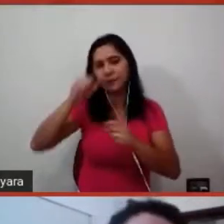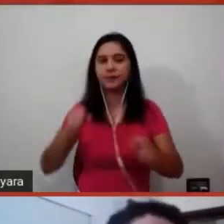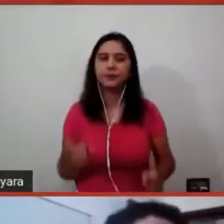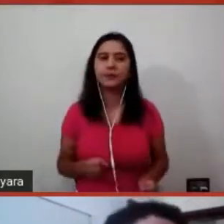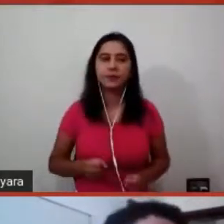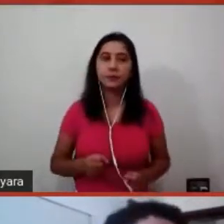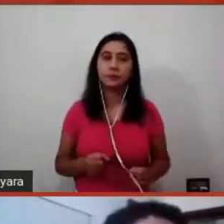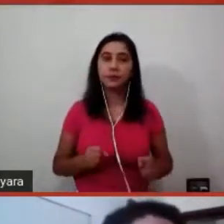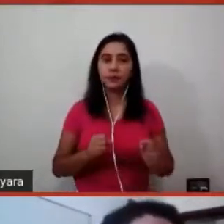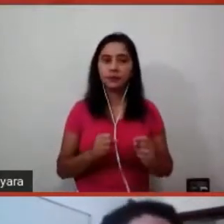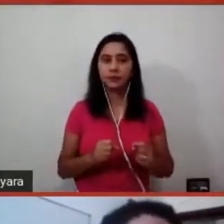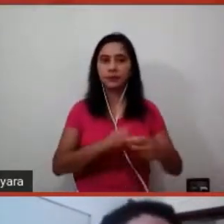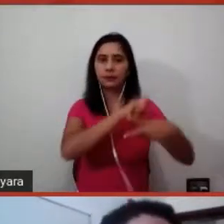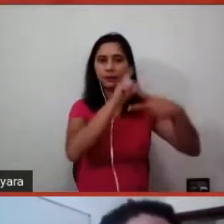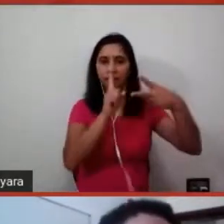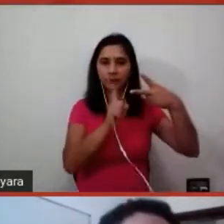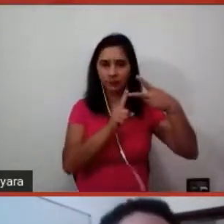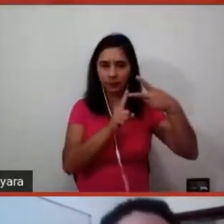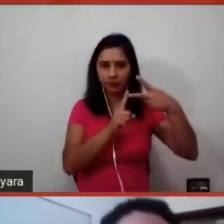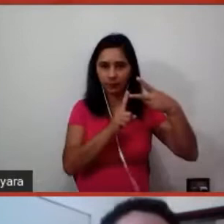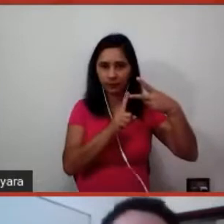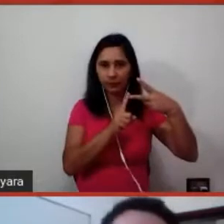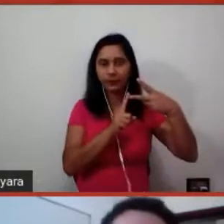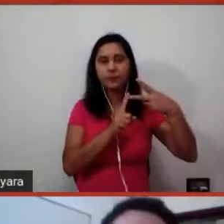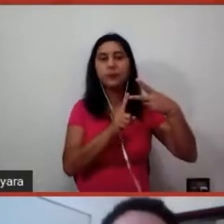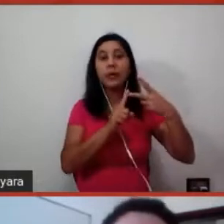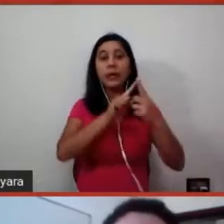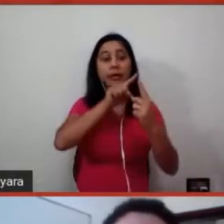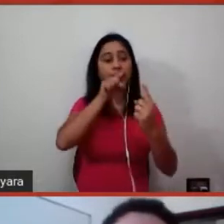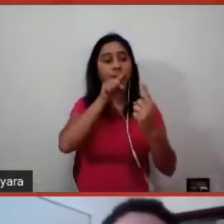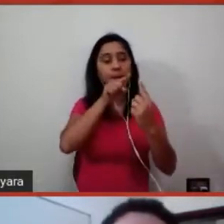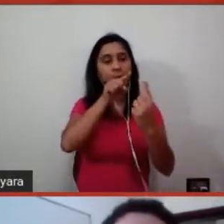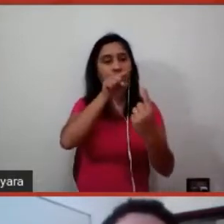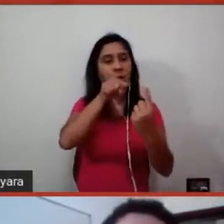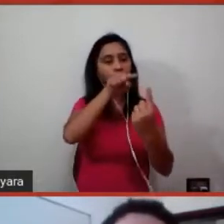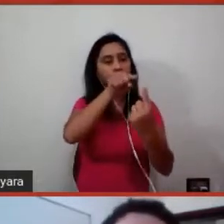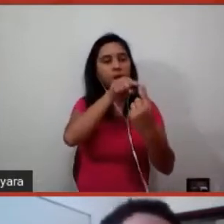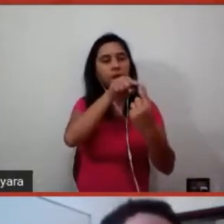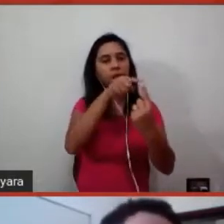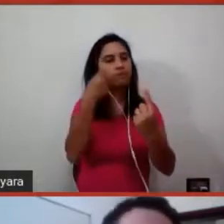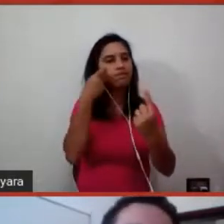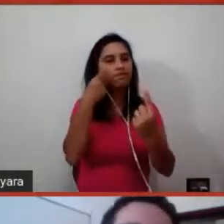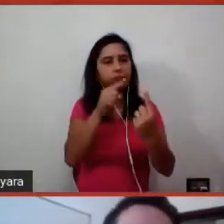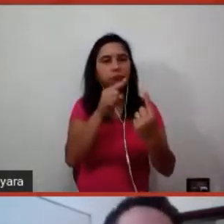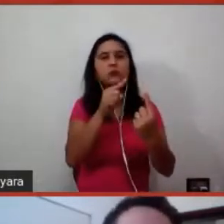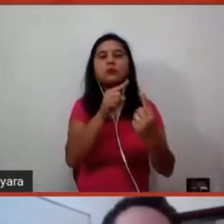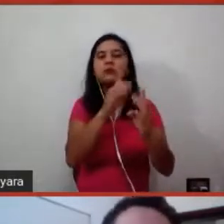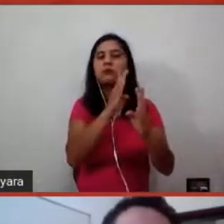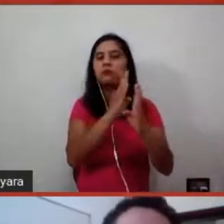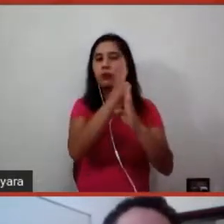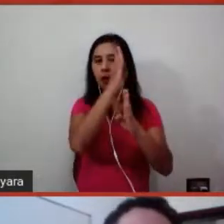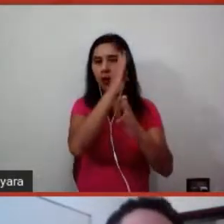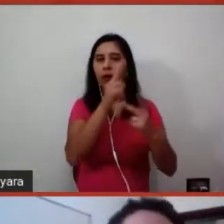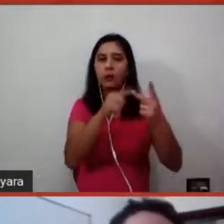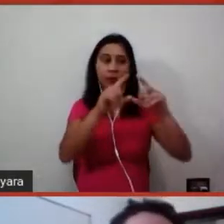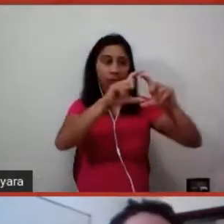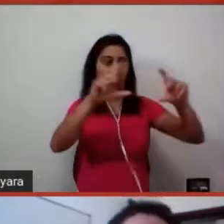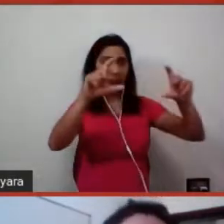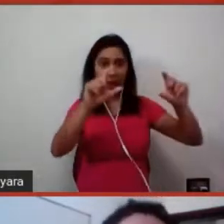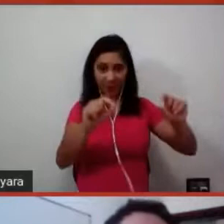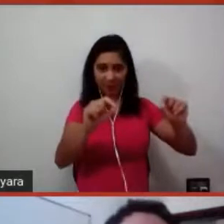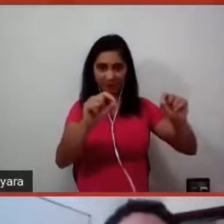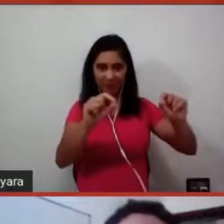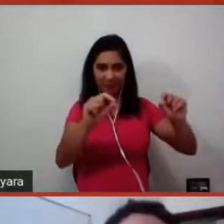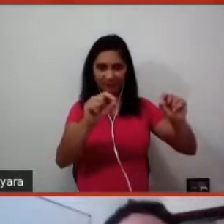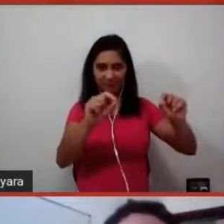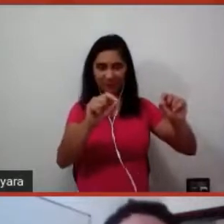No segundo ponto, identificação objetiva dos problemas propostos, porque, obviamente, a gente tem uma narrativa, que é essa situação problema, e a